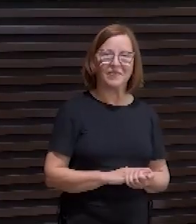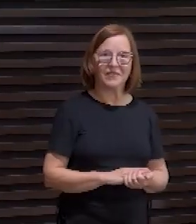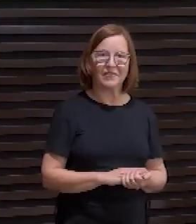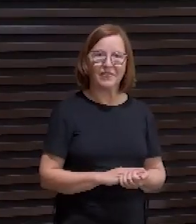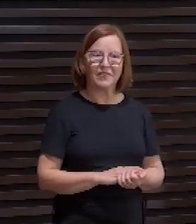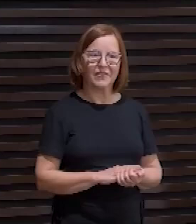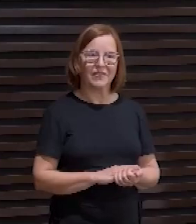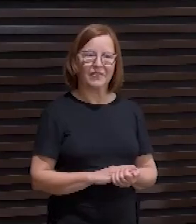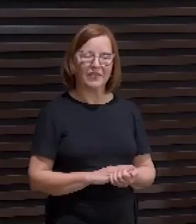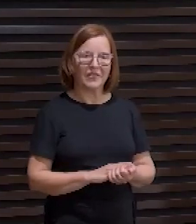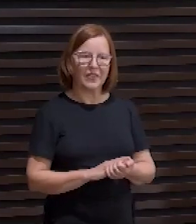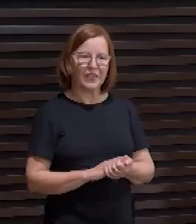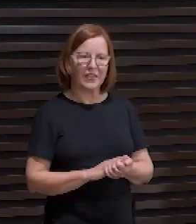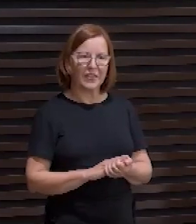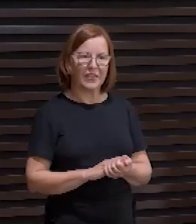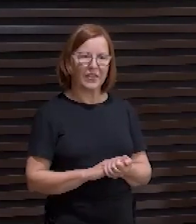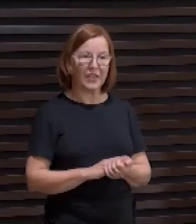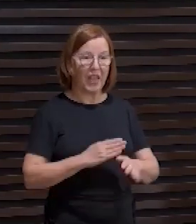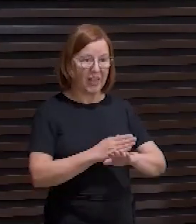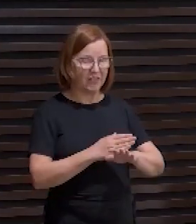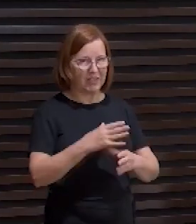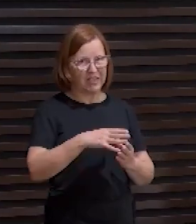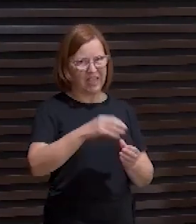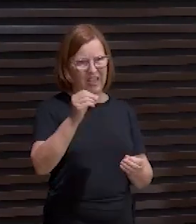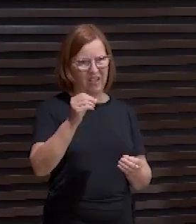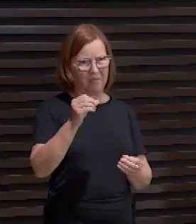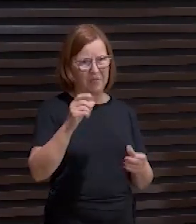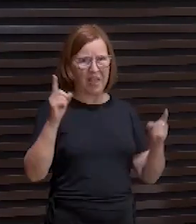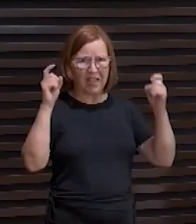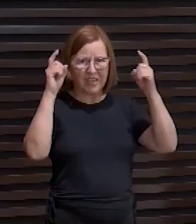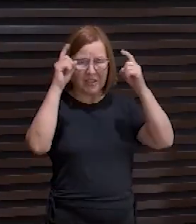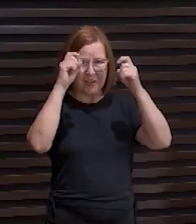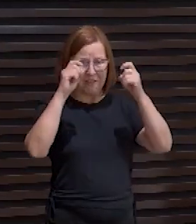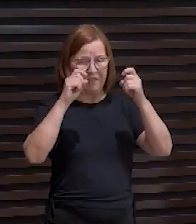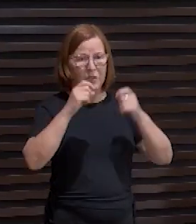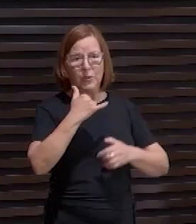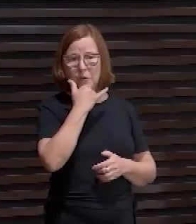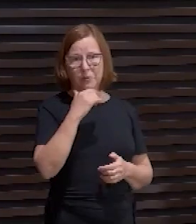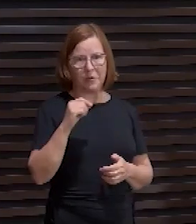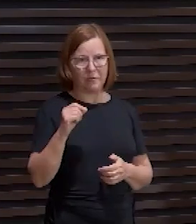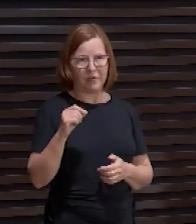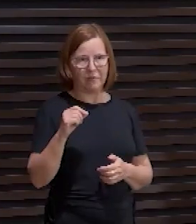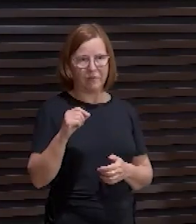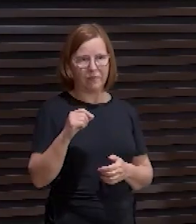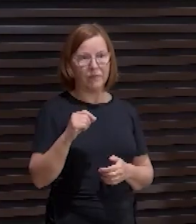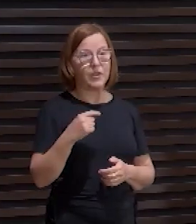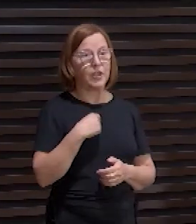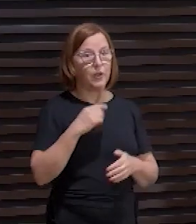são causadas na alma, eu sei que muitas vezes elas são difíceis de serem perdoadas. Eu já passei por situação assim.